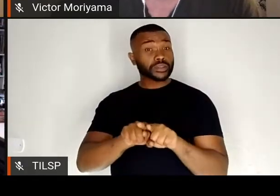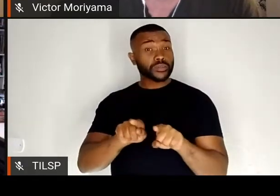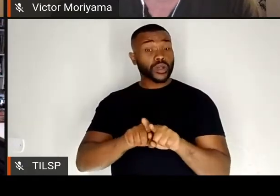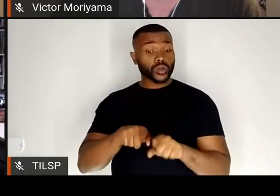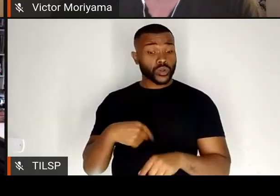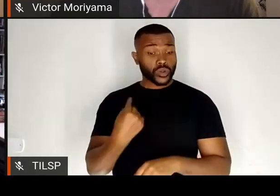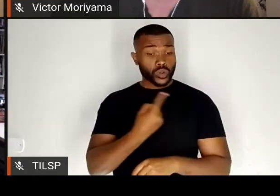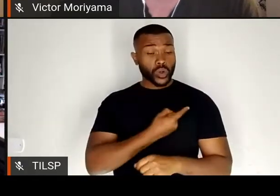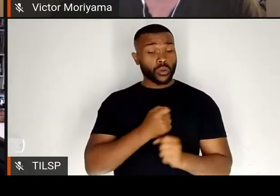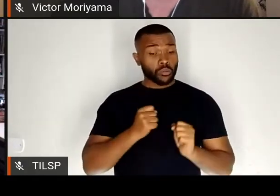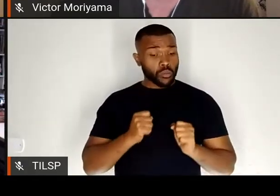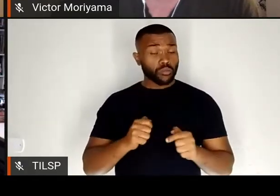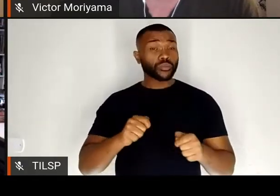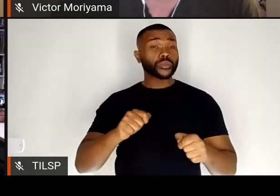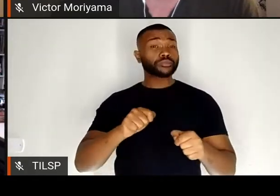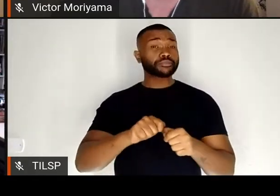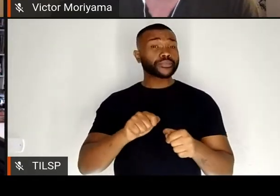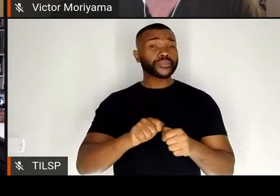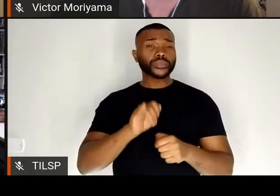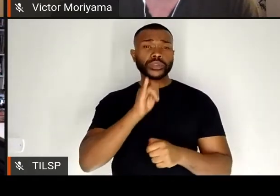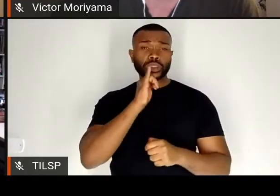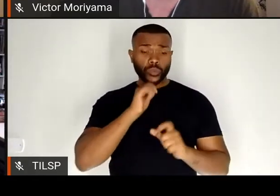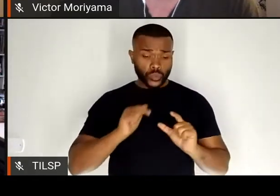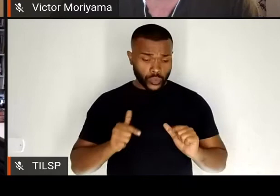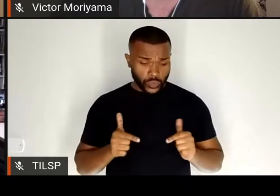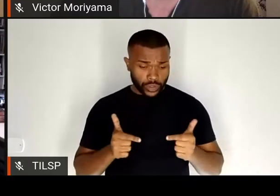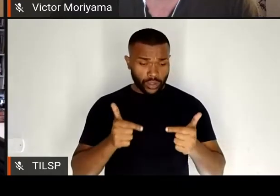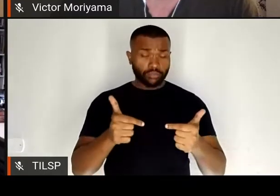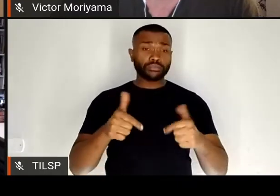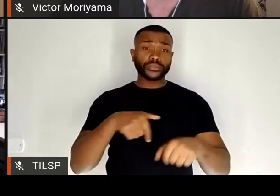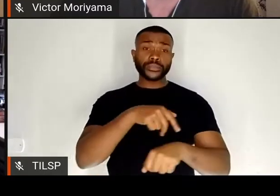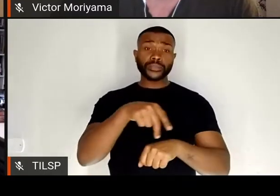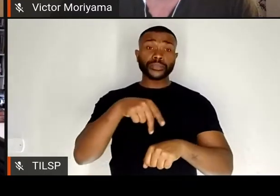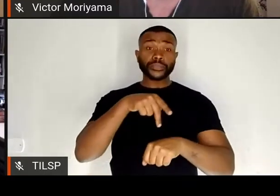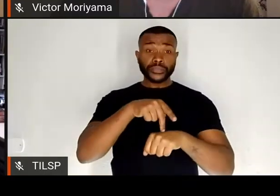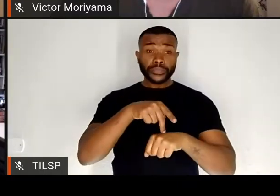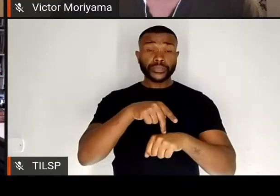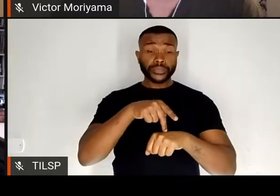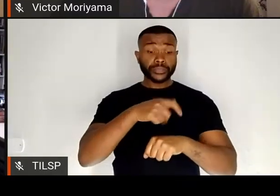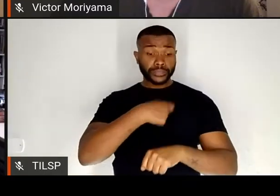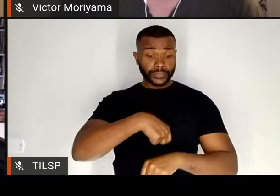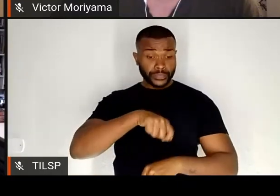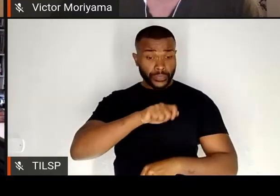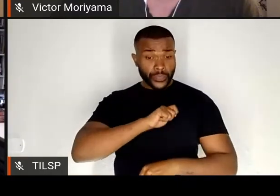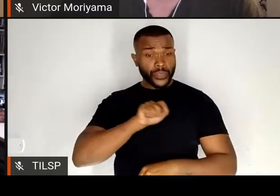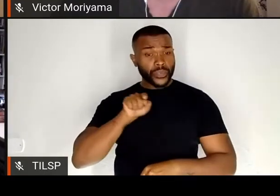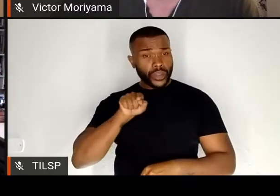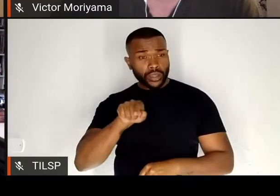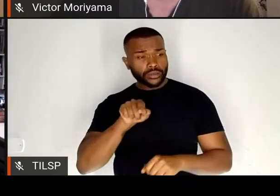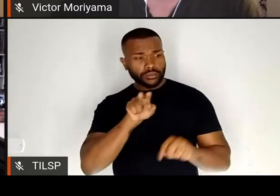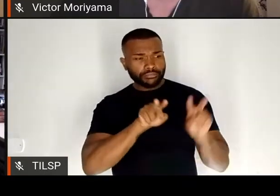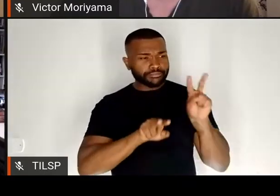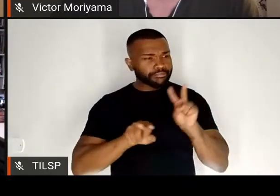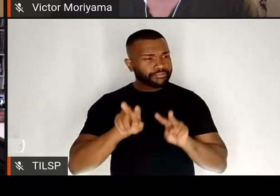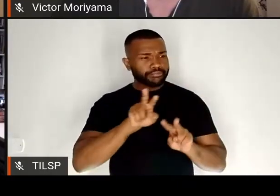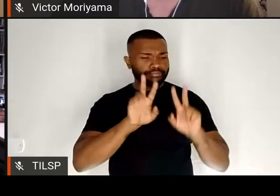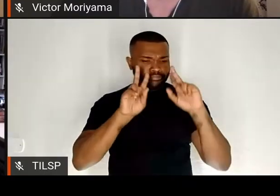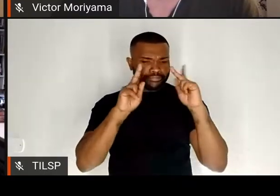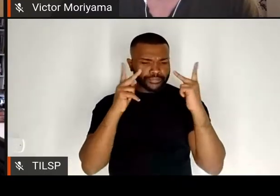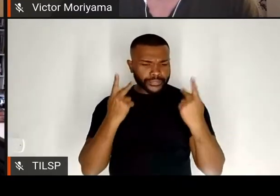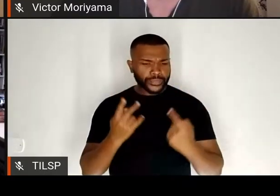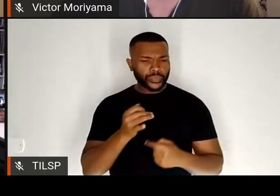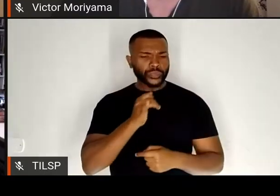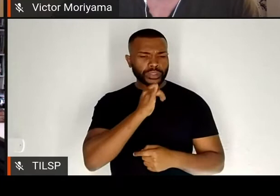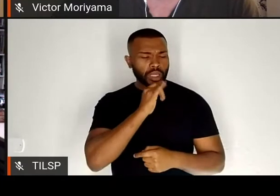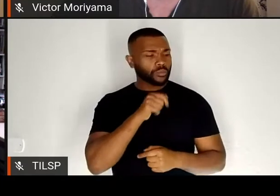dizer, fizeram durante a Guerra Espanhola, essa visão humanista, né, que busca, por exemplo,